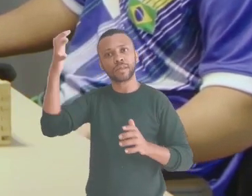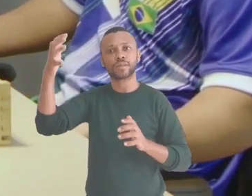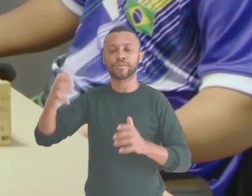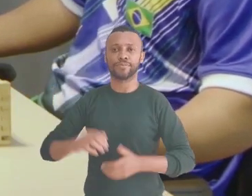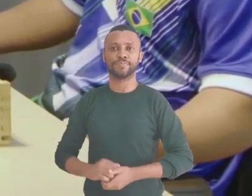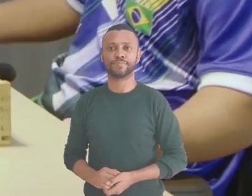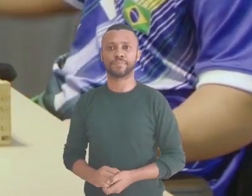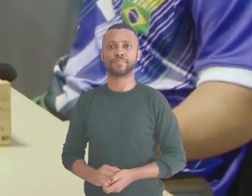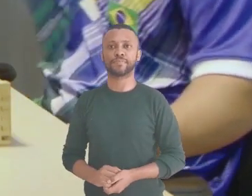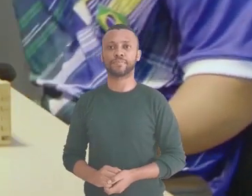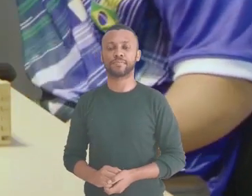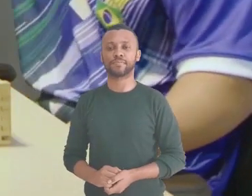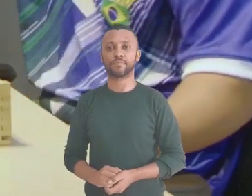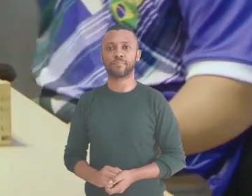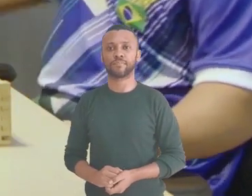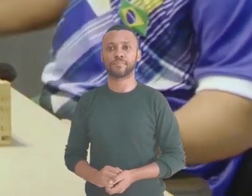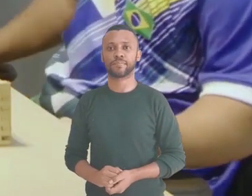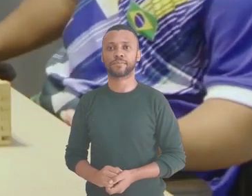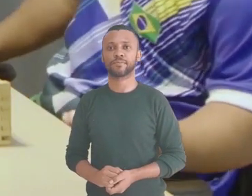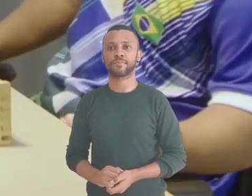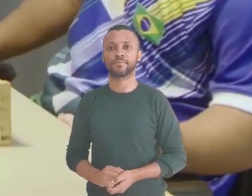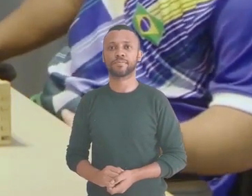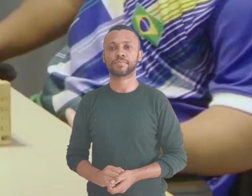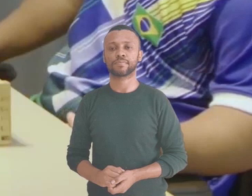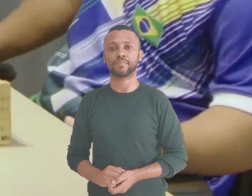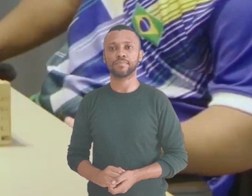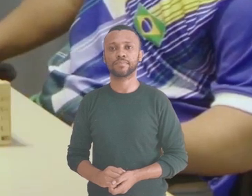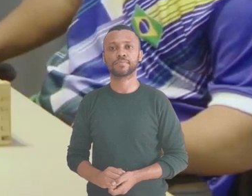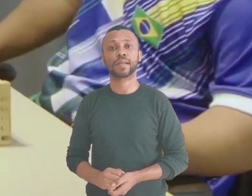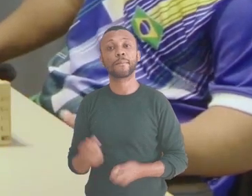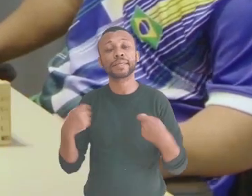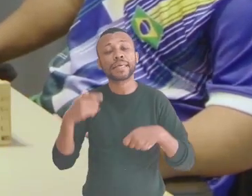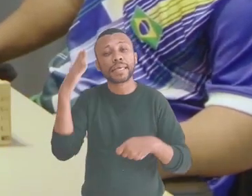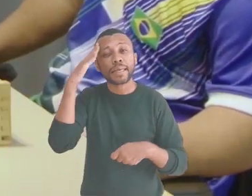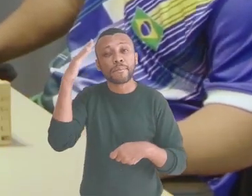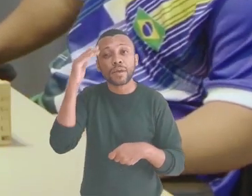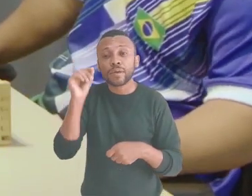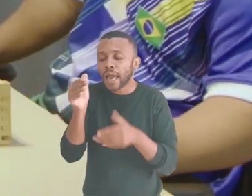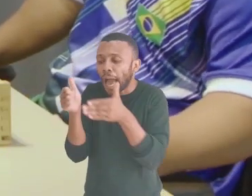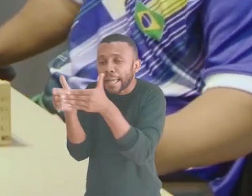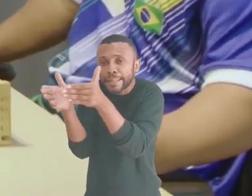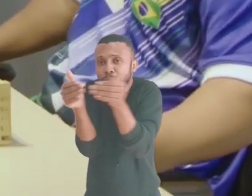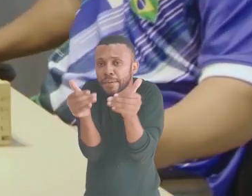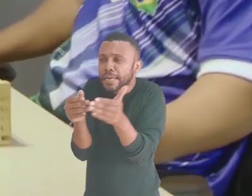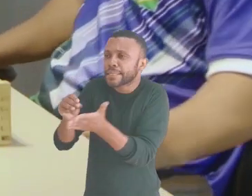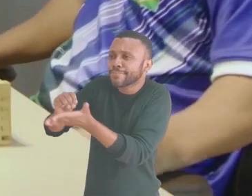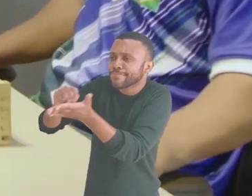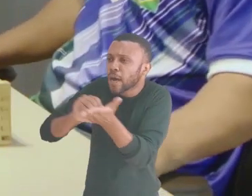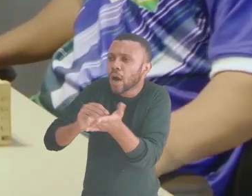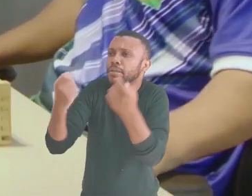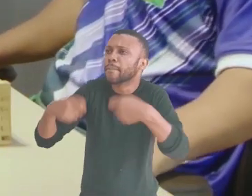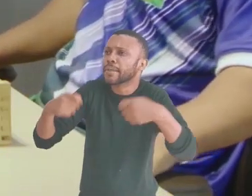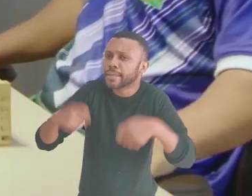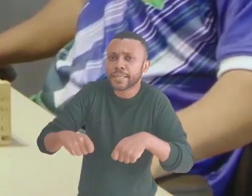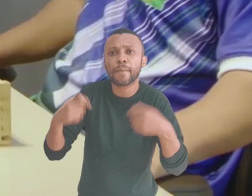Ouvir, falou certinho. Tem que saber ouvir a demanda, saber ter ouvidos para ouvir, olhos